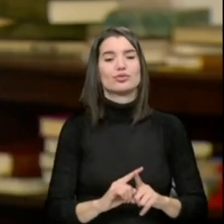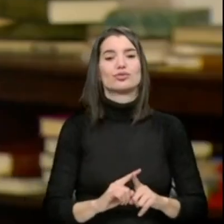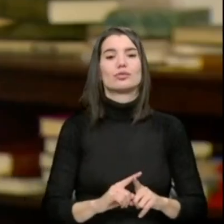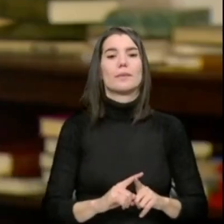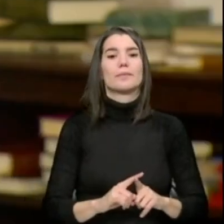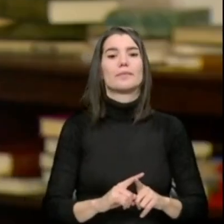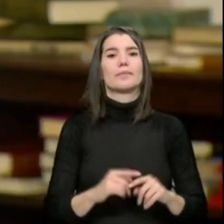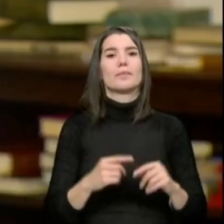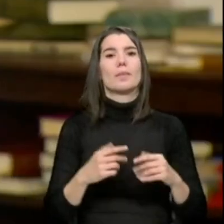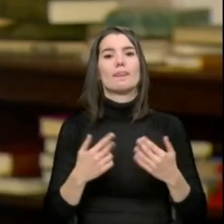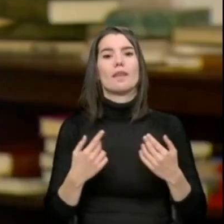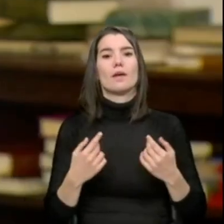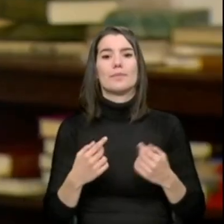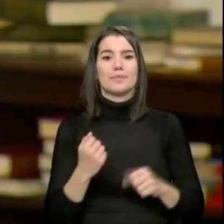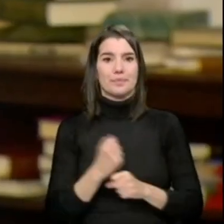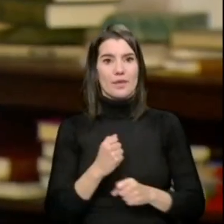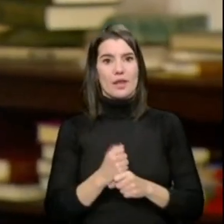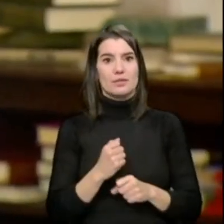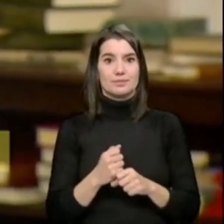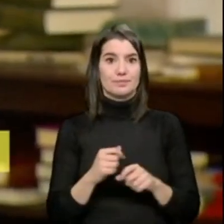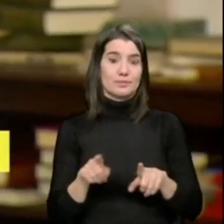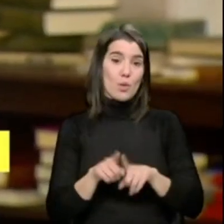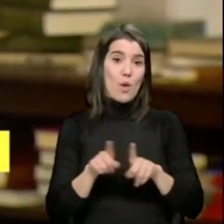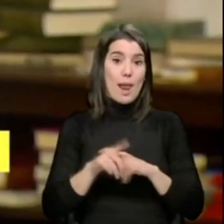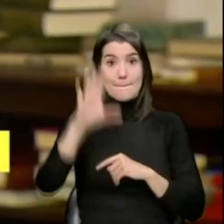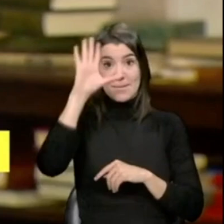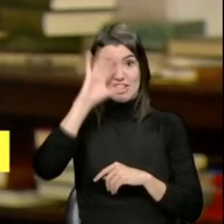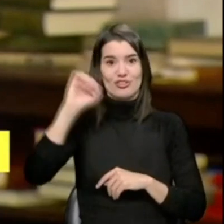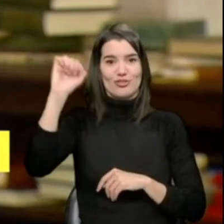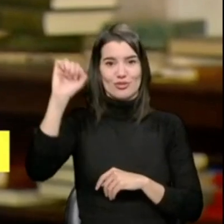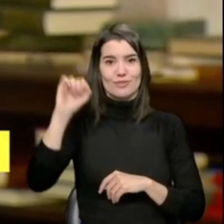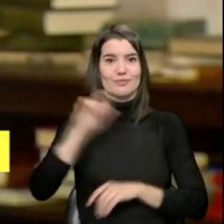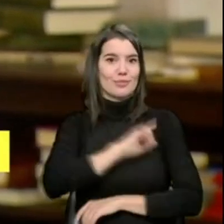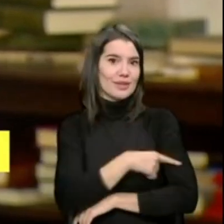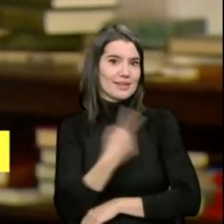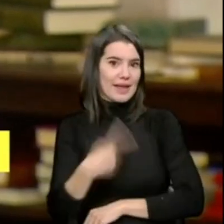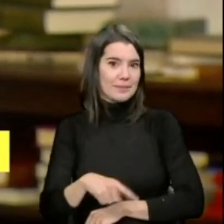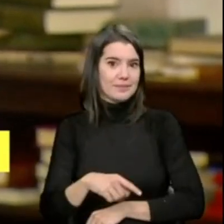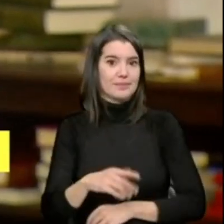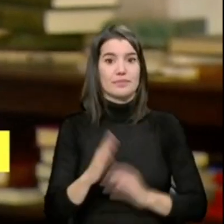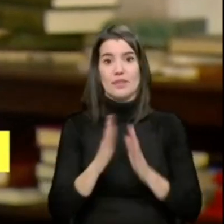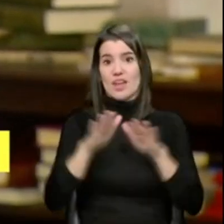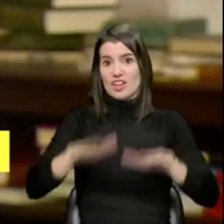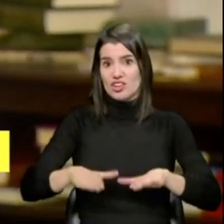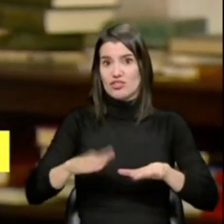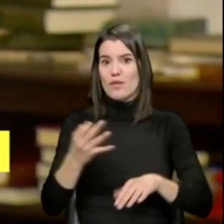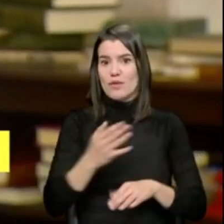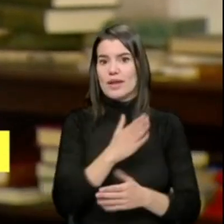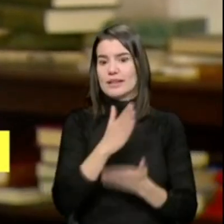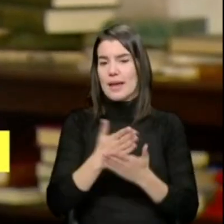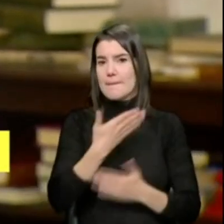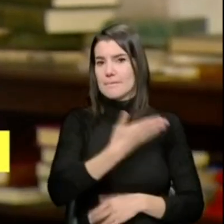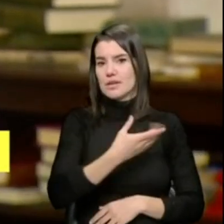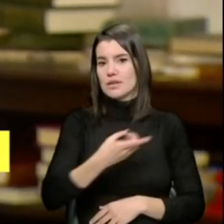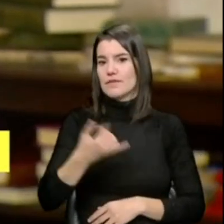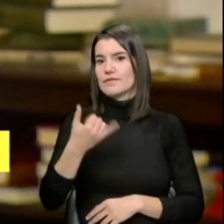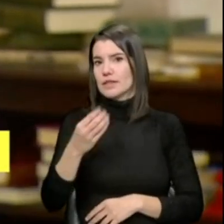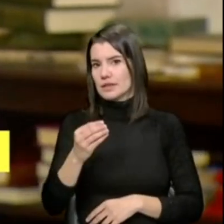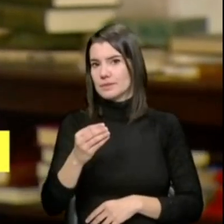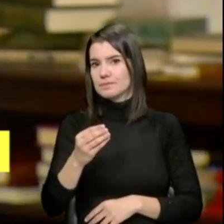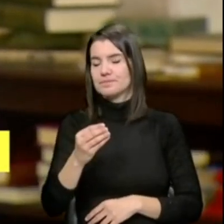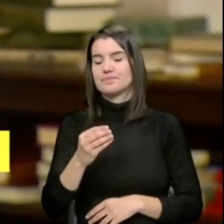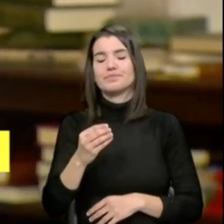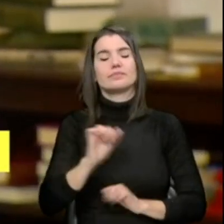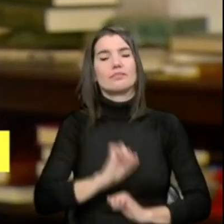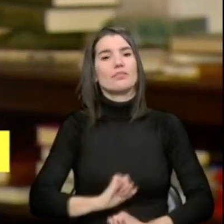ocupavam cargos de ministros, tinham poder. O Islão teve até 1920,